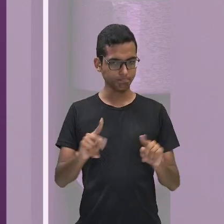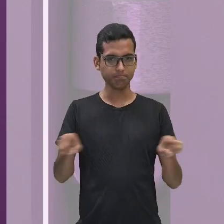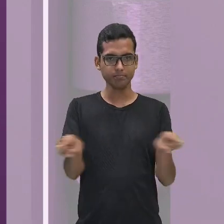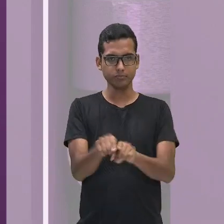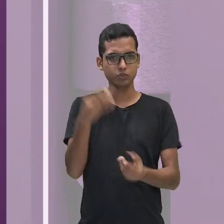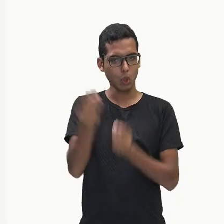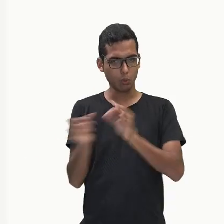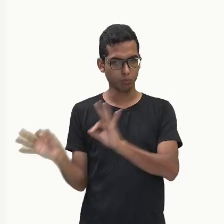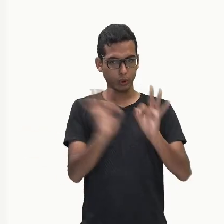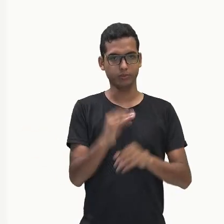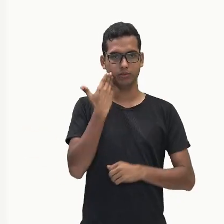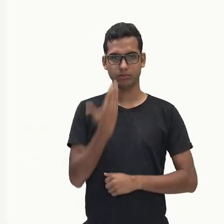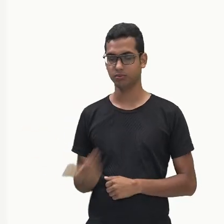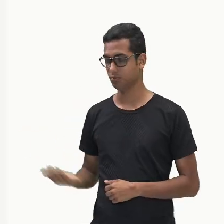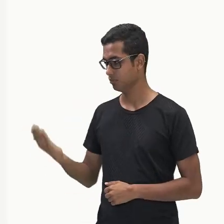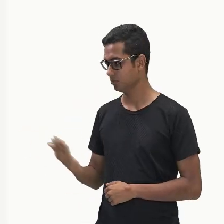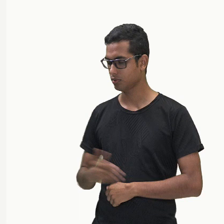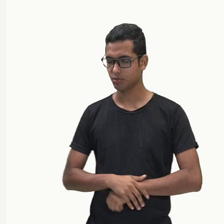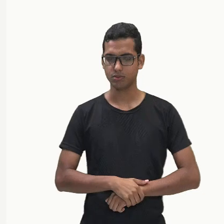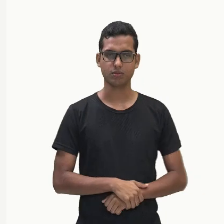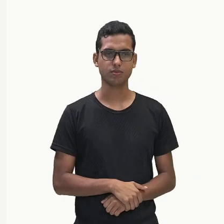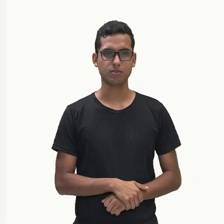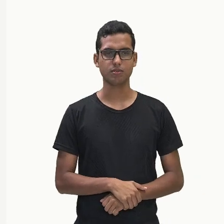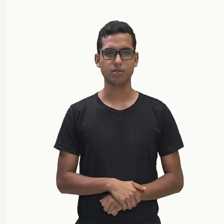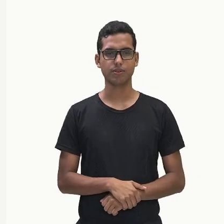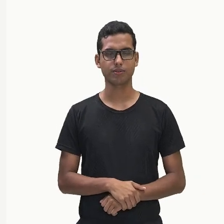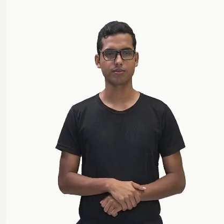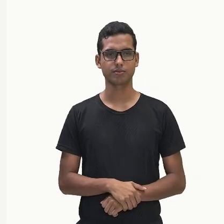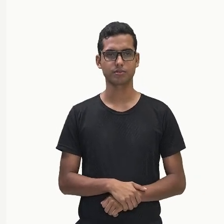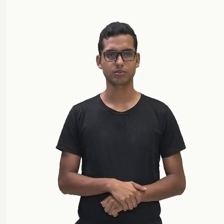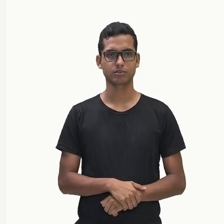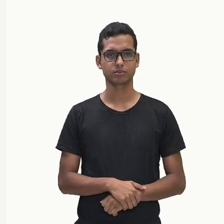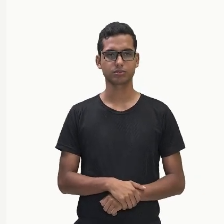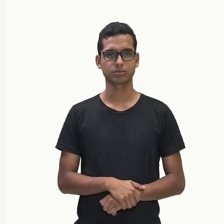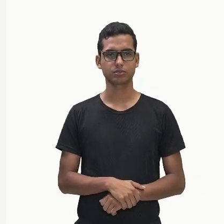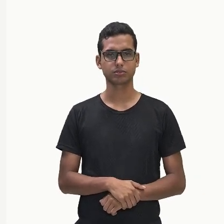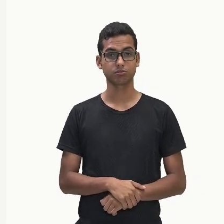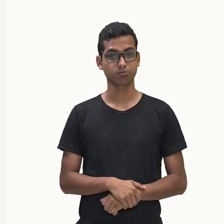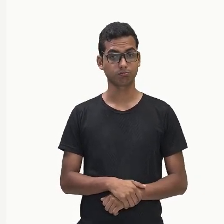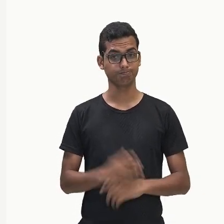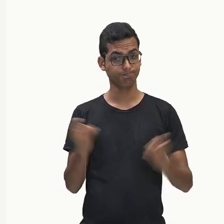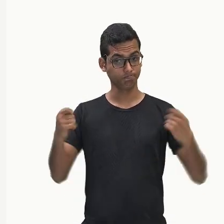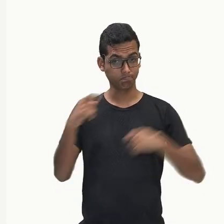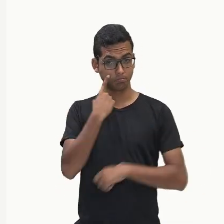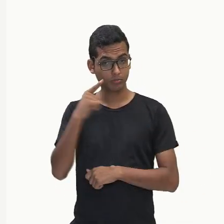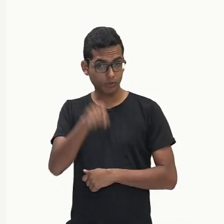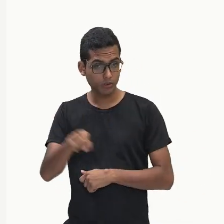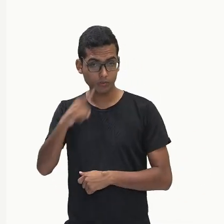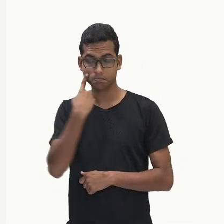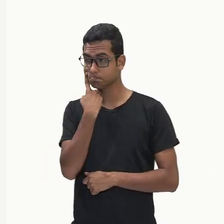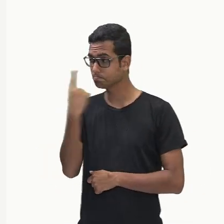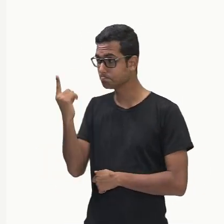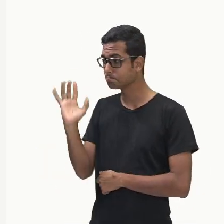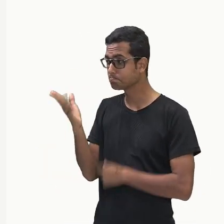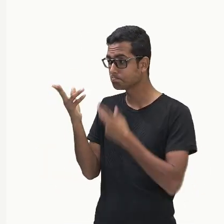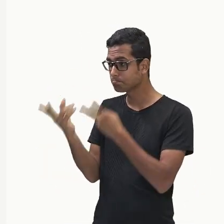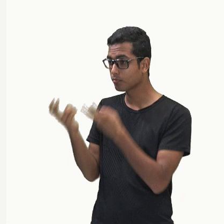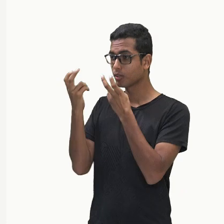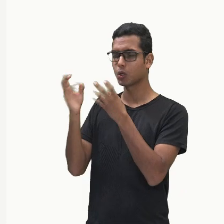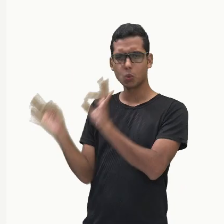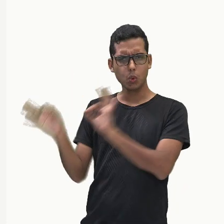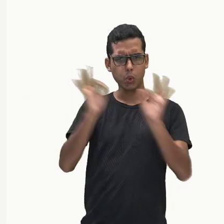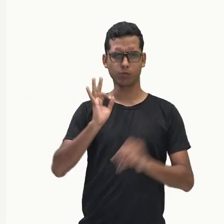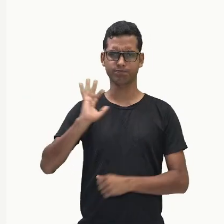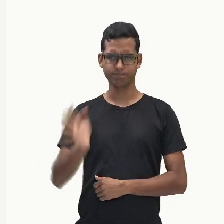forma, acompanha comigo. Ó. Então, provavelmente você deve estar identificando, né? Você já deve ter